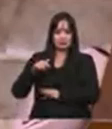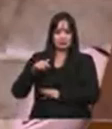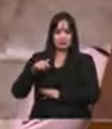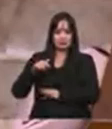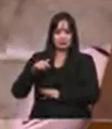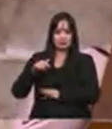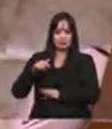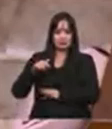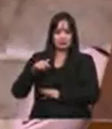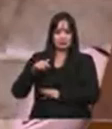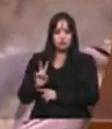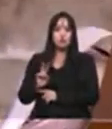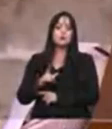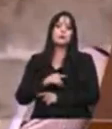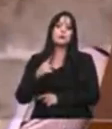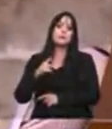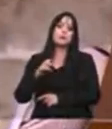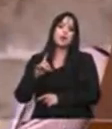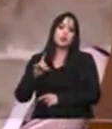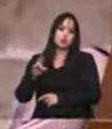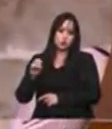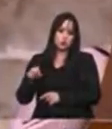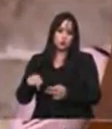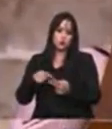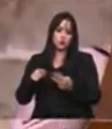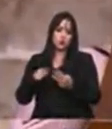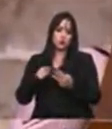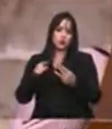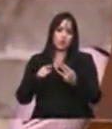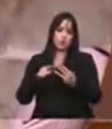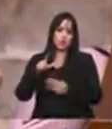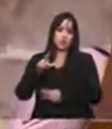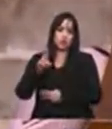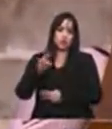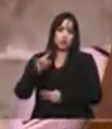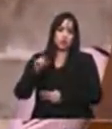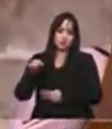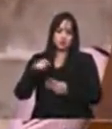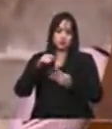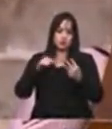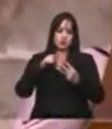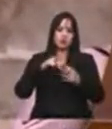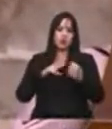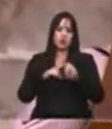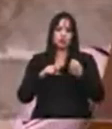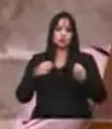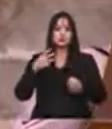Collor, Pedro Bergamaschi e Luiz Amorim, nos termos também dos